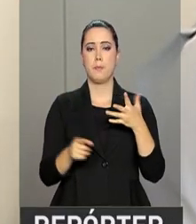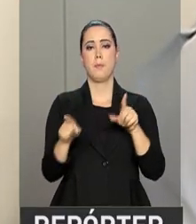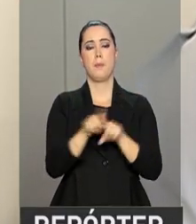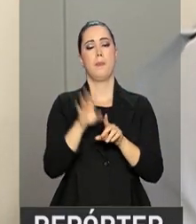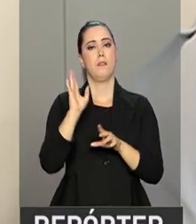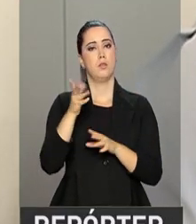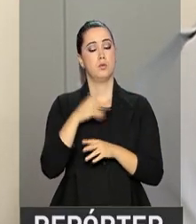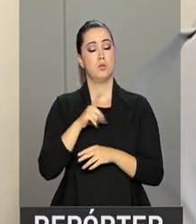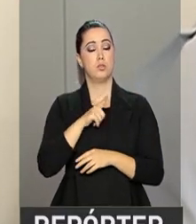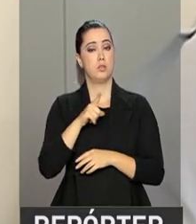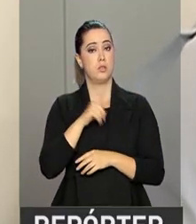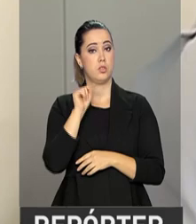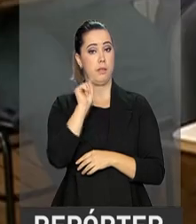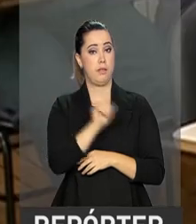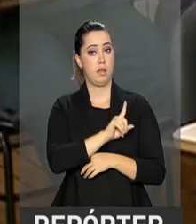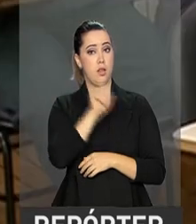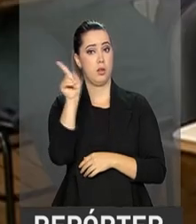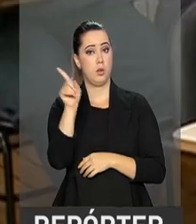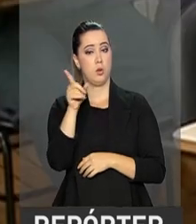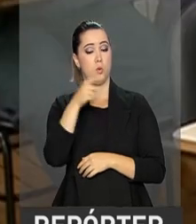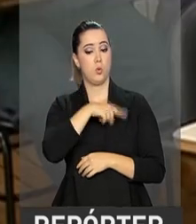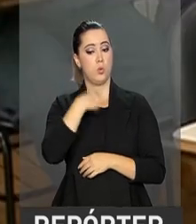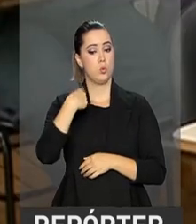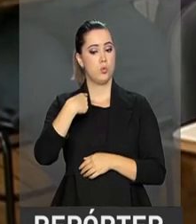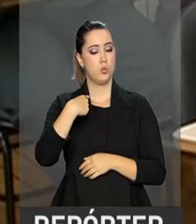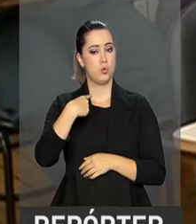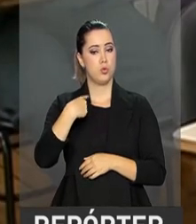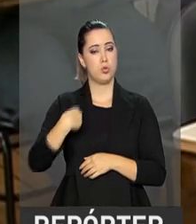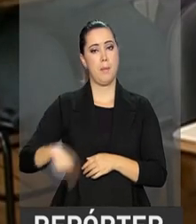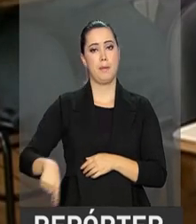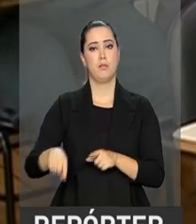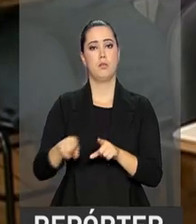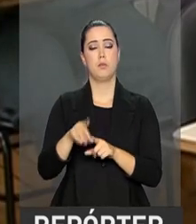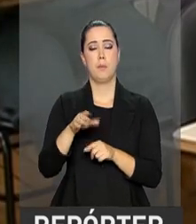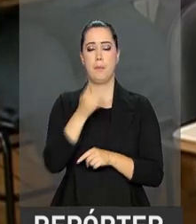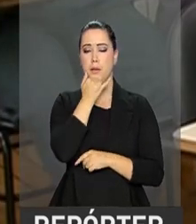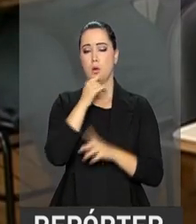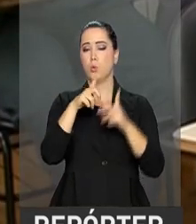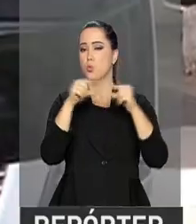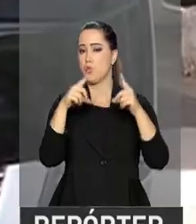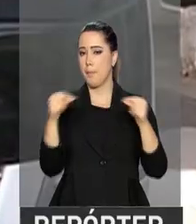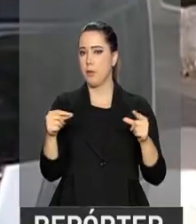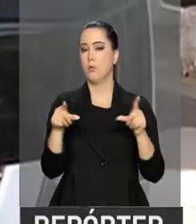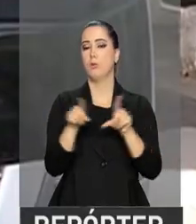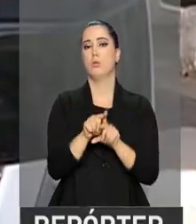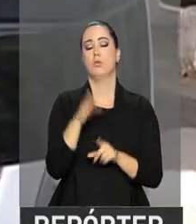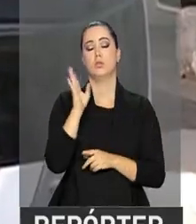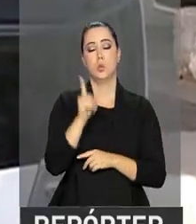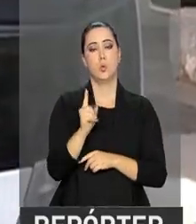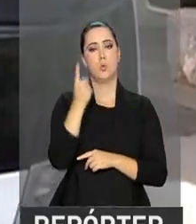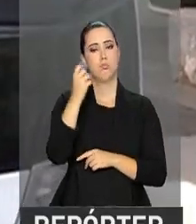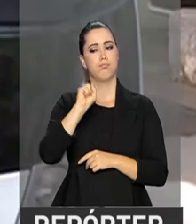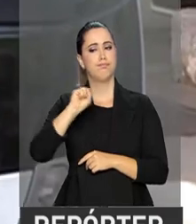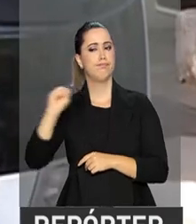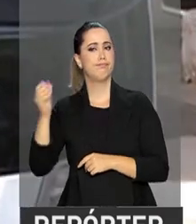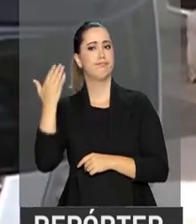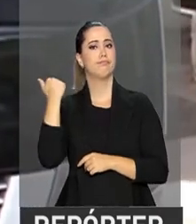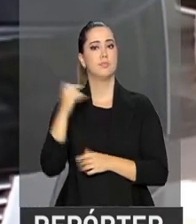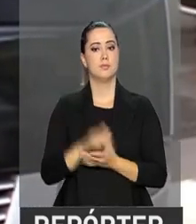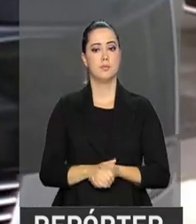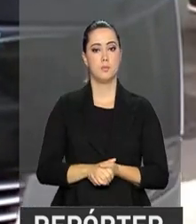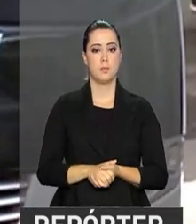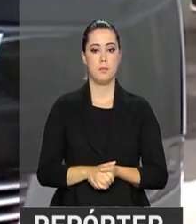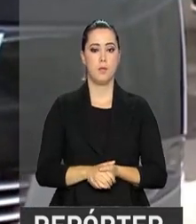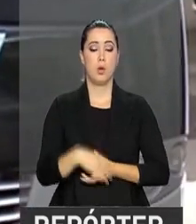modelo japonês de polícia comunitária criado e utilizado no Japão há mais de um século. Conhece mais a fundo